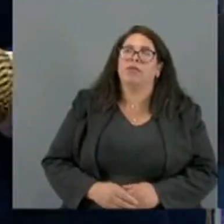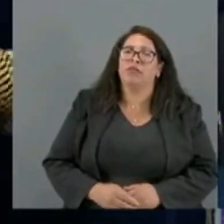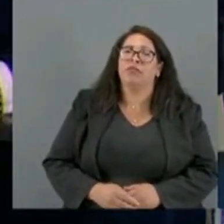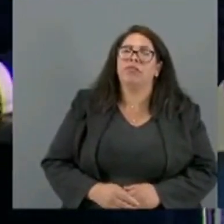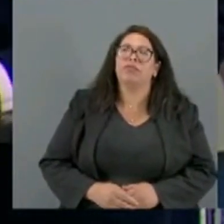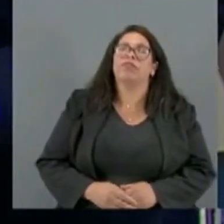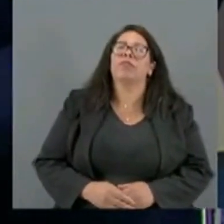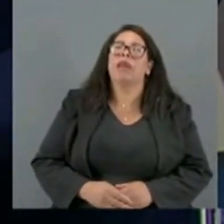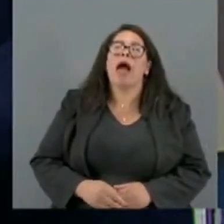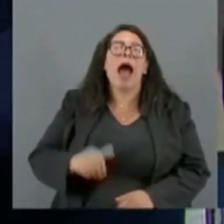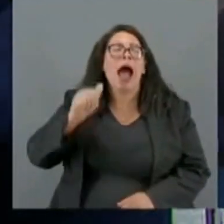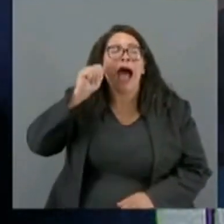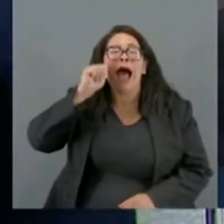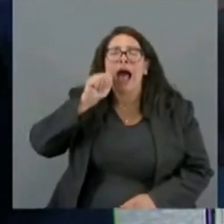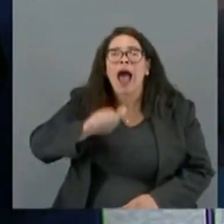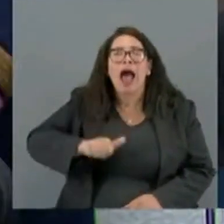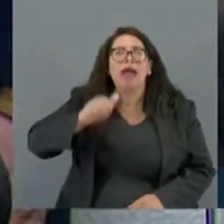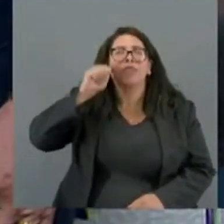as vítimas